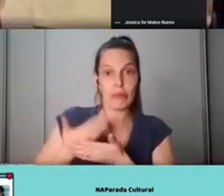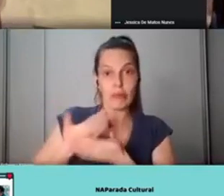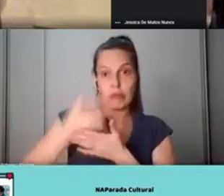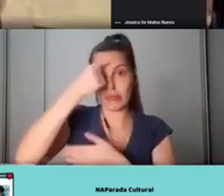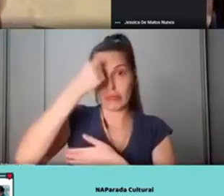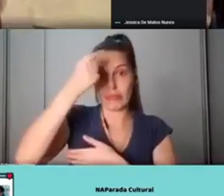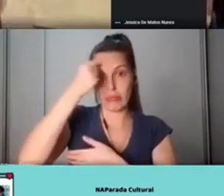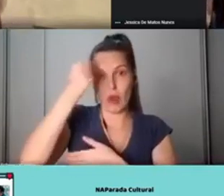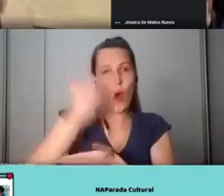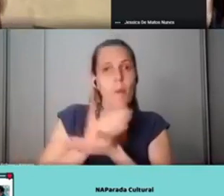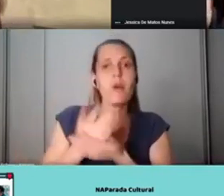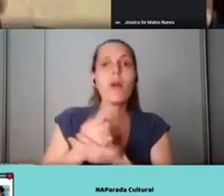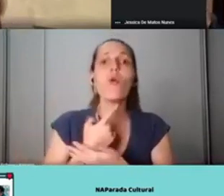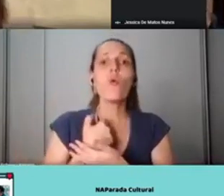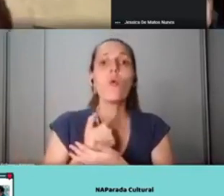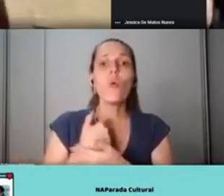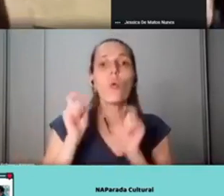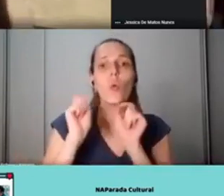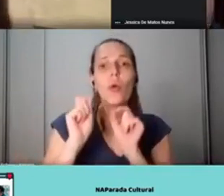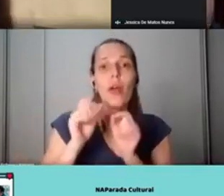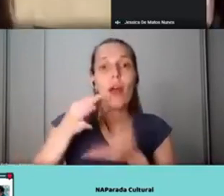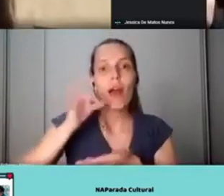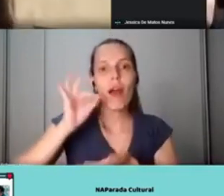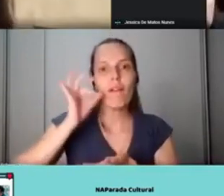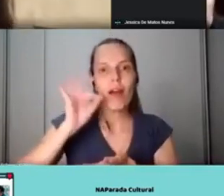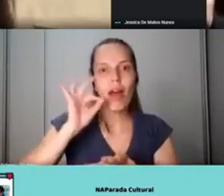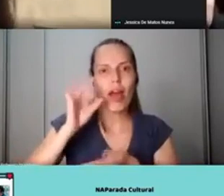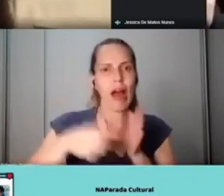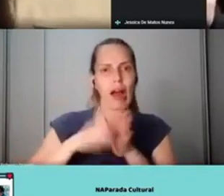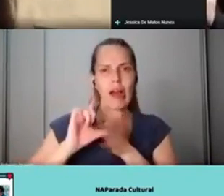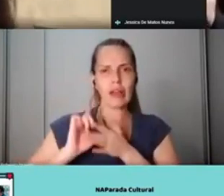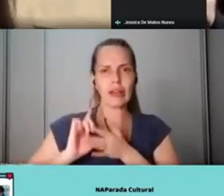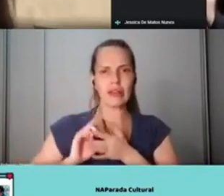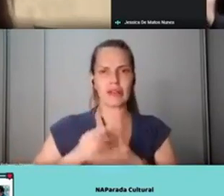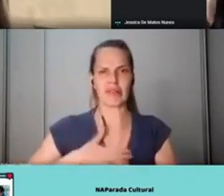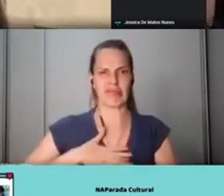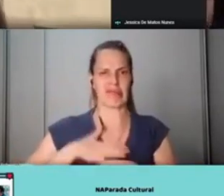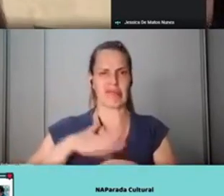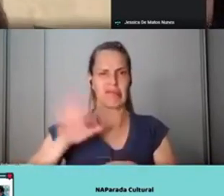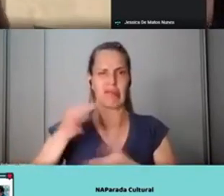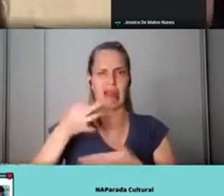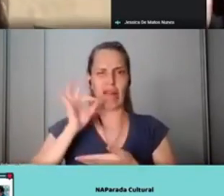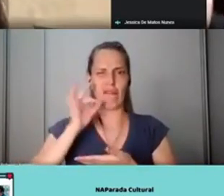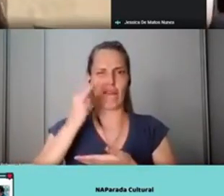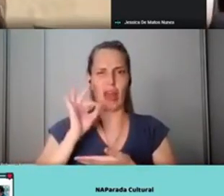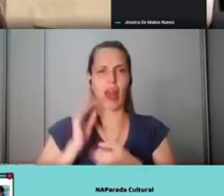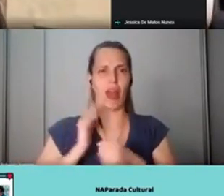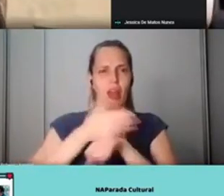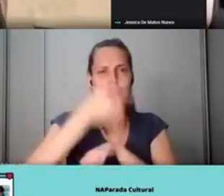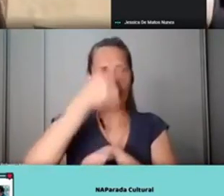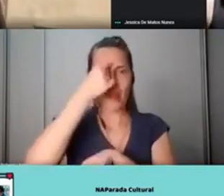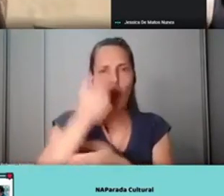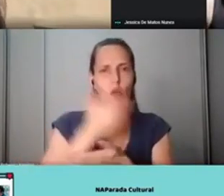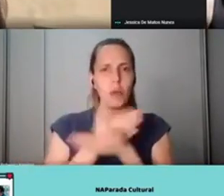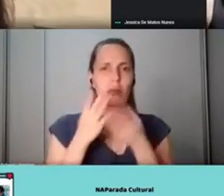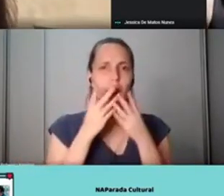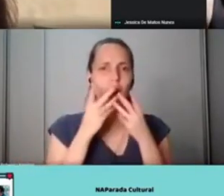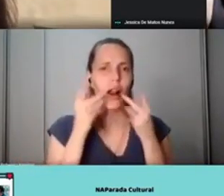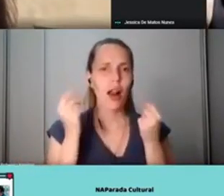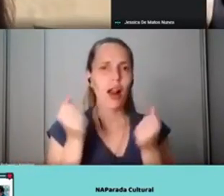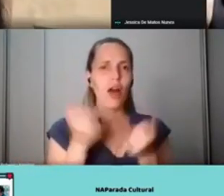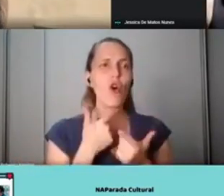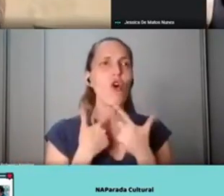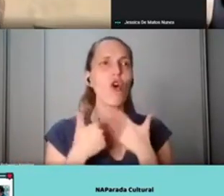pelo café, né? Uhum. Antes eu não gostava de Sim, café. olha, eu também. Só que o café passou a ter um símbolo